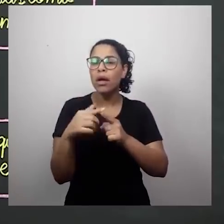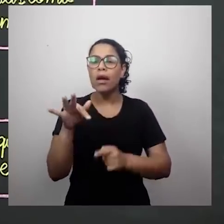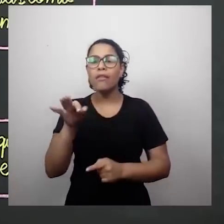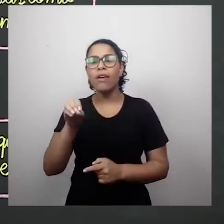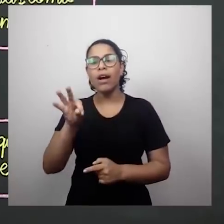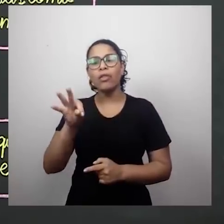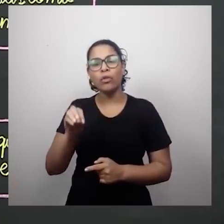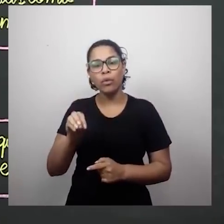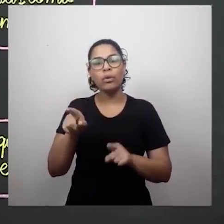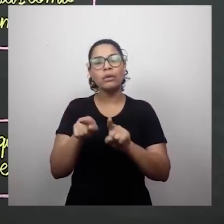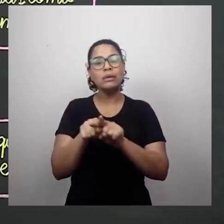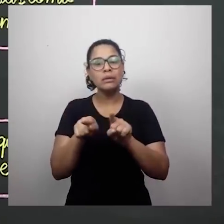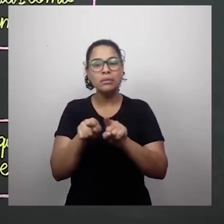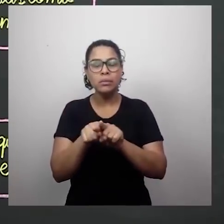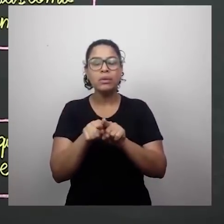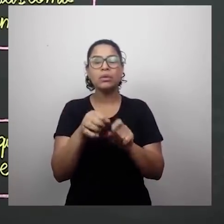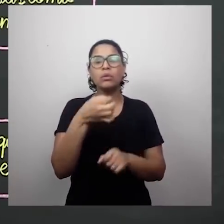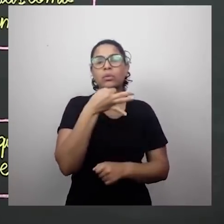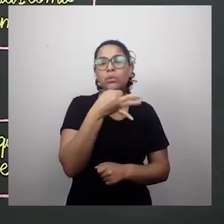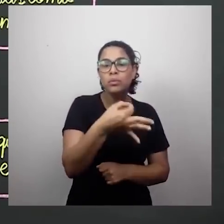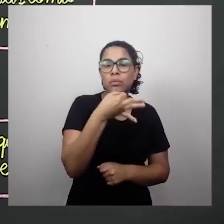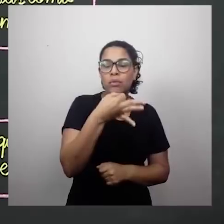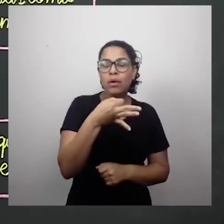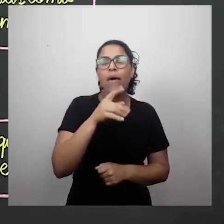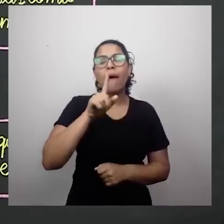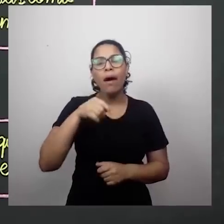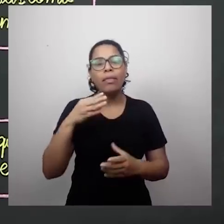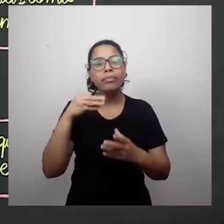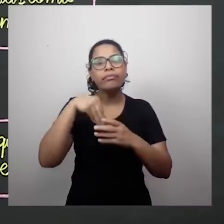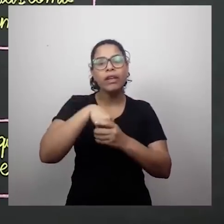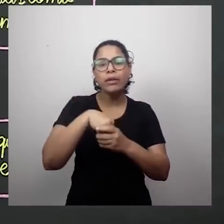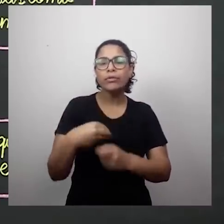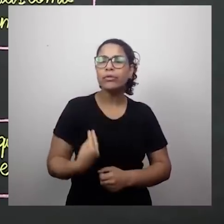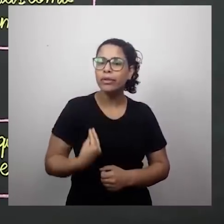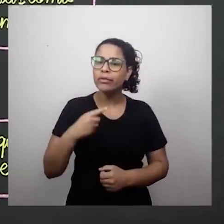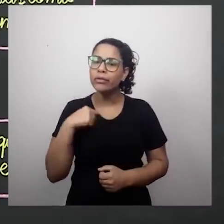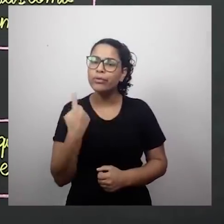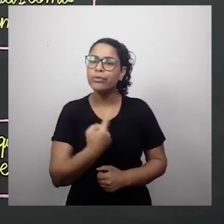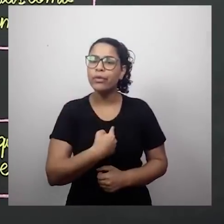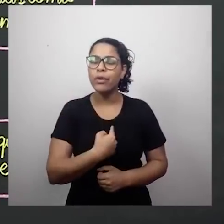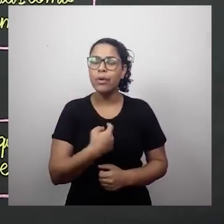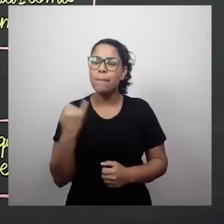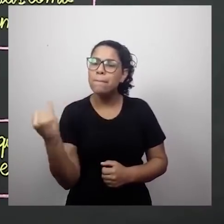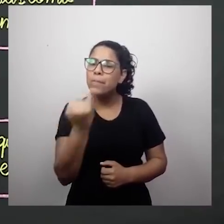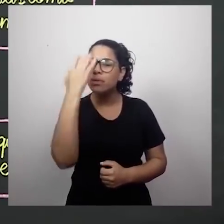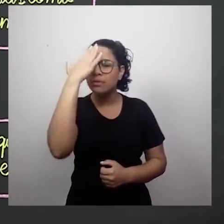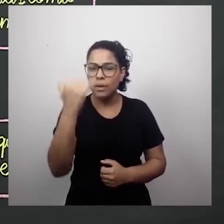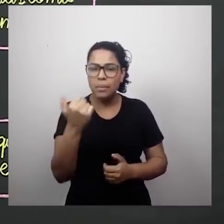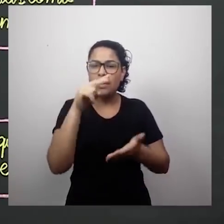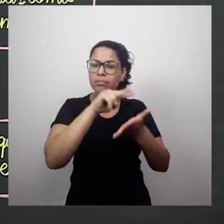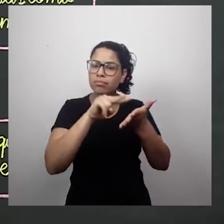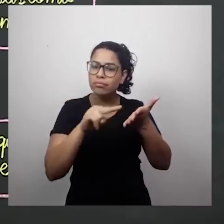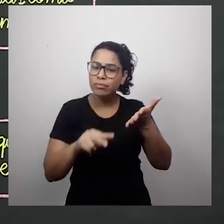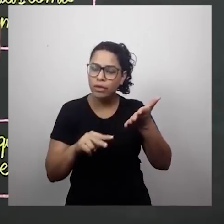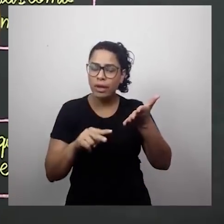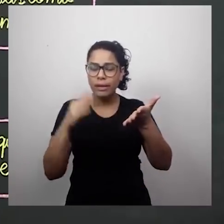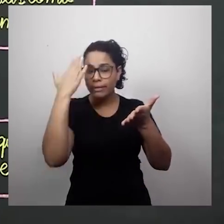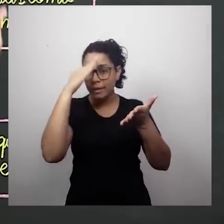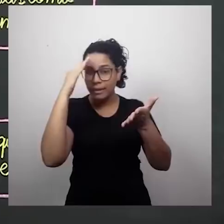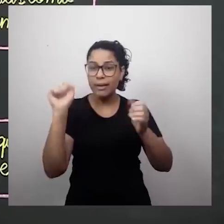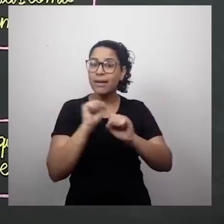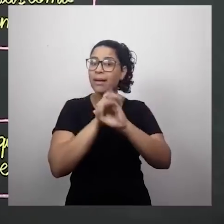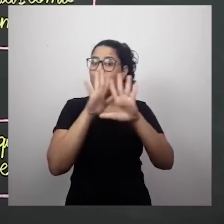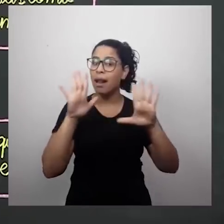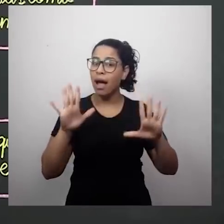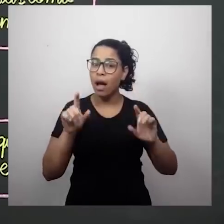as interpretações desses fatos fazem parte do nosso cotidiano e é importante que você saiba ler esses textos e entender qual foi o ponto de vista de